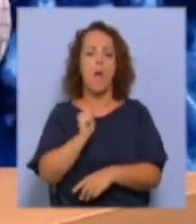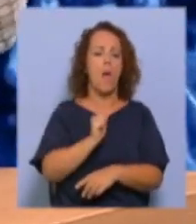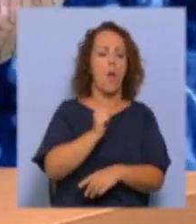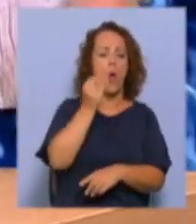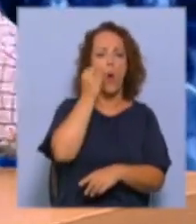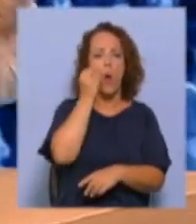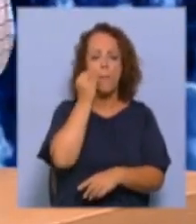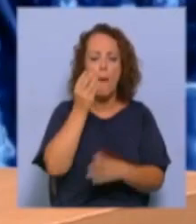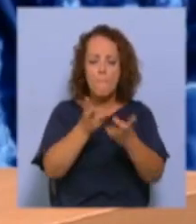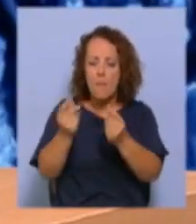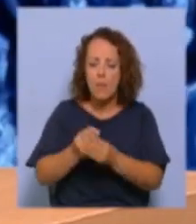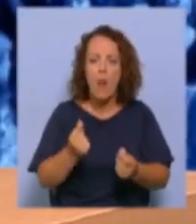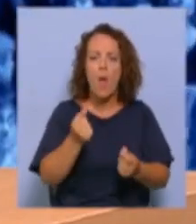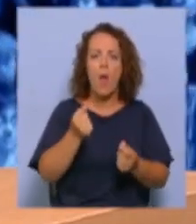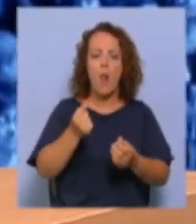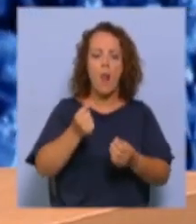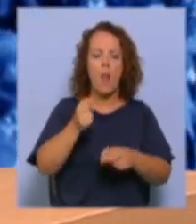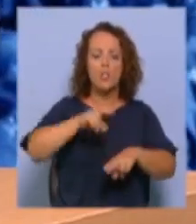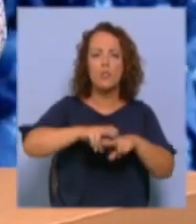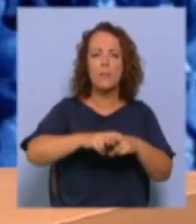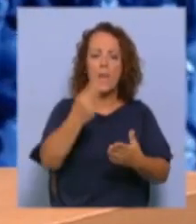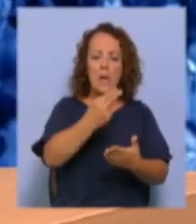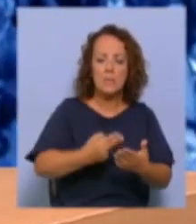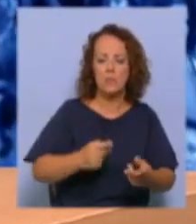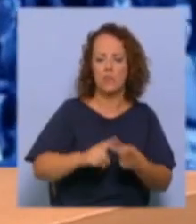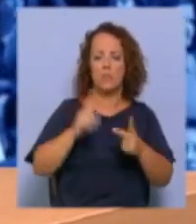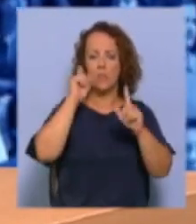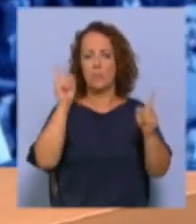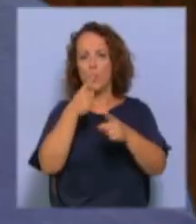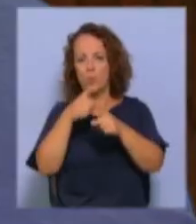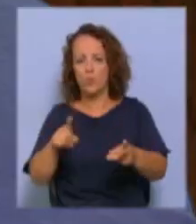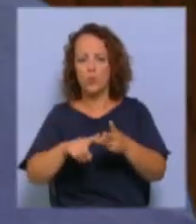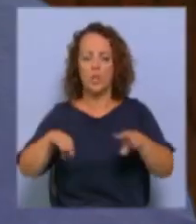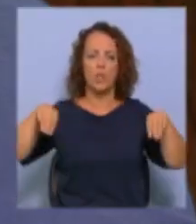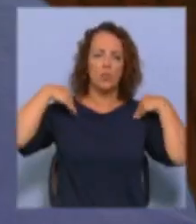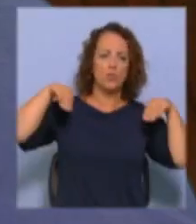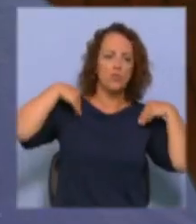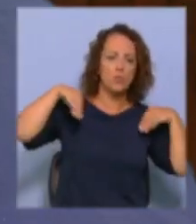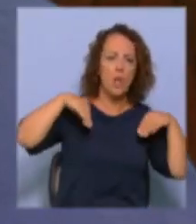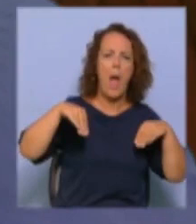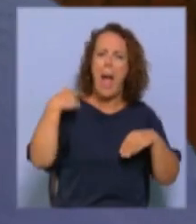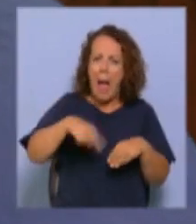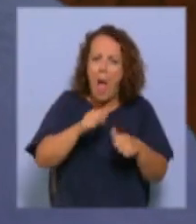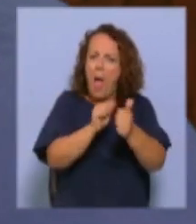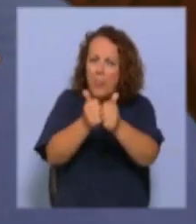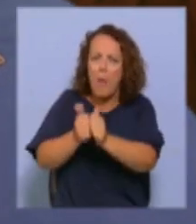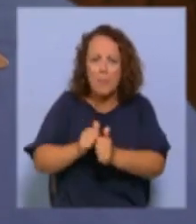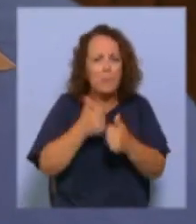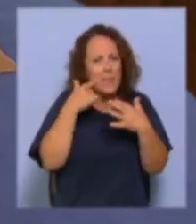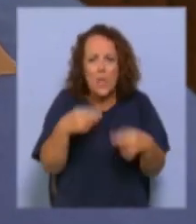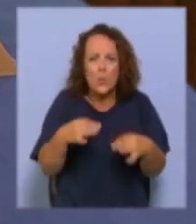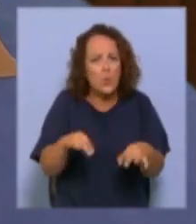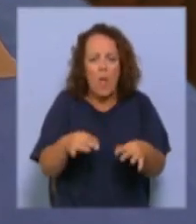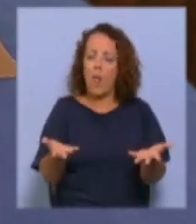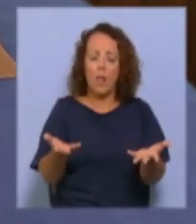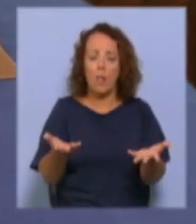expressões artísticas, concretamente musicais, da educação física. Há adaptações naturalíssimas. Portanto, é natural também